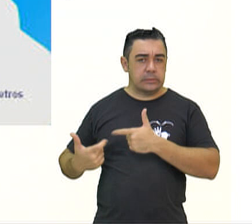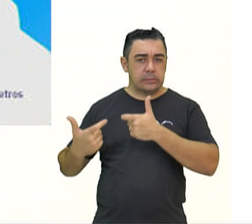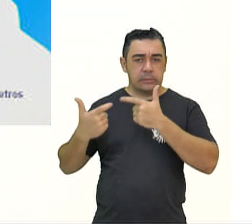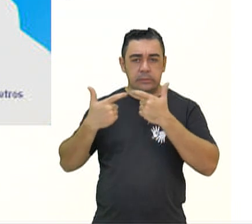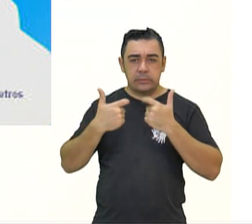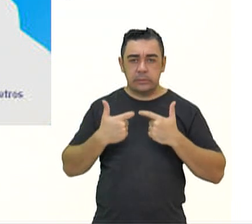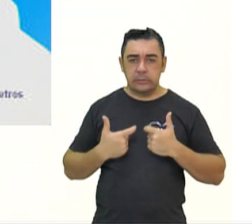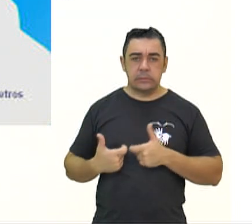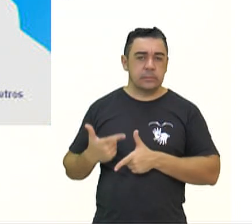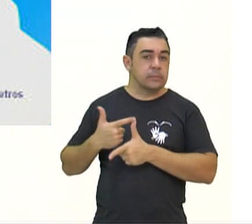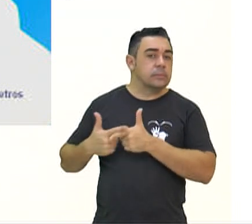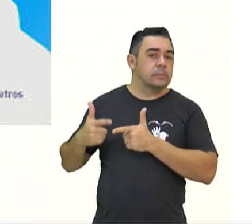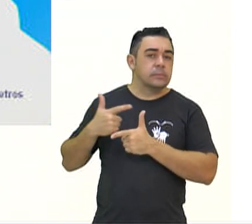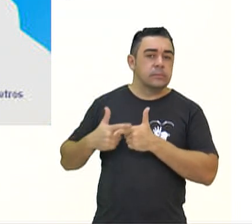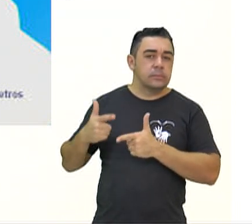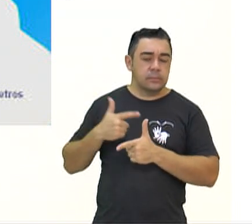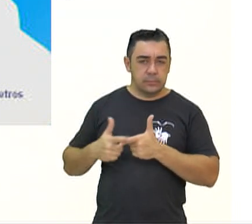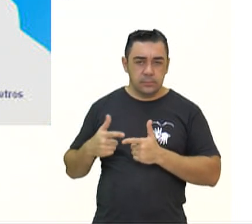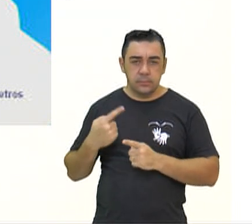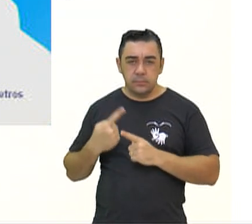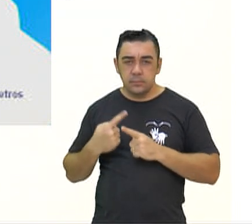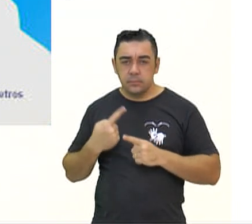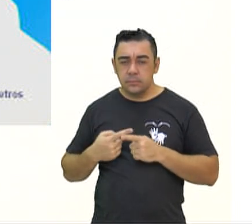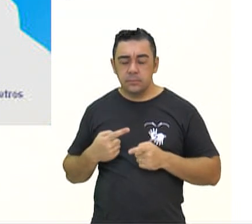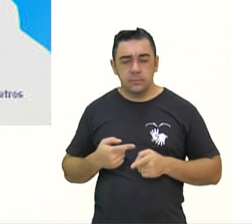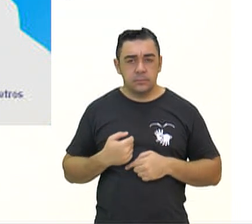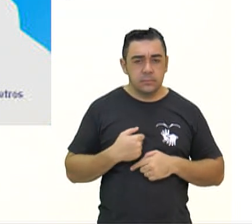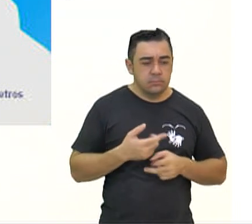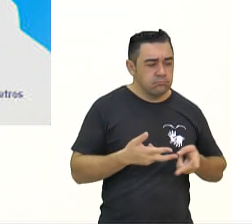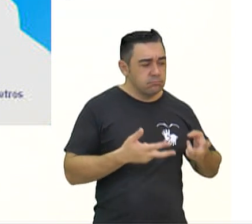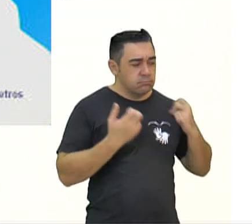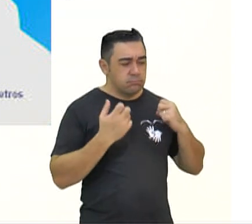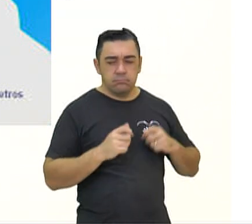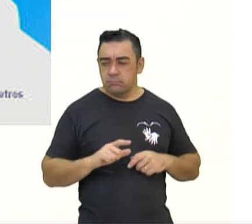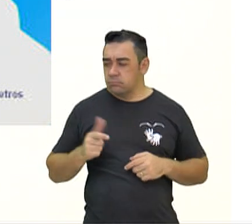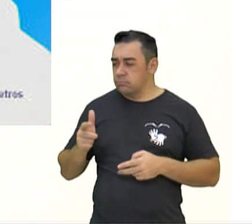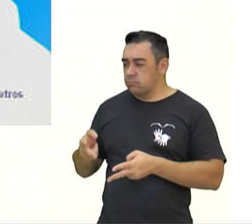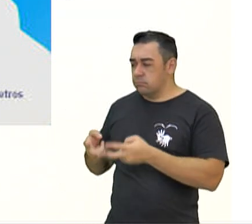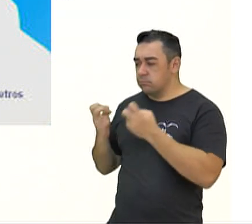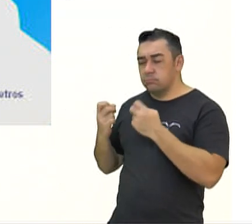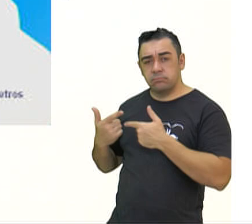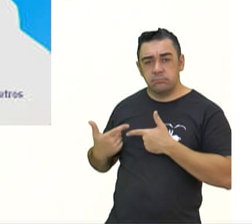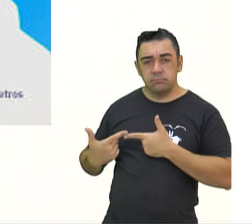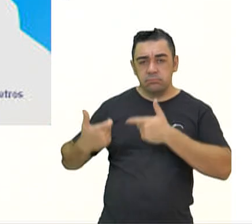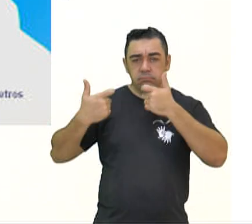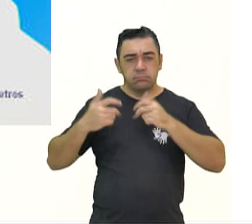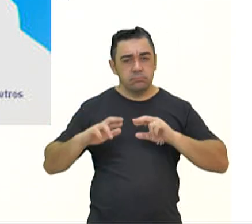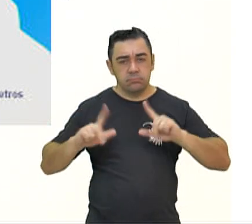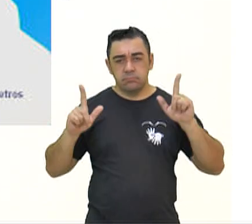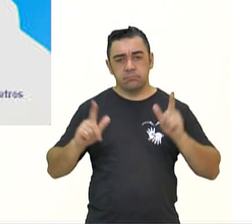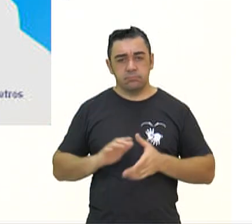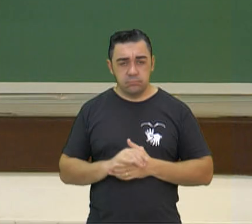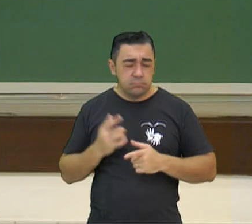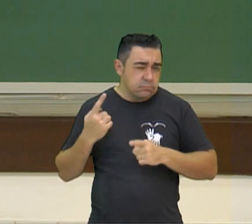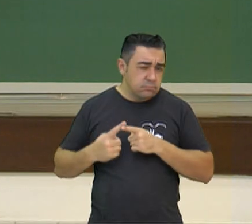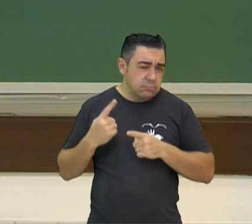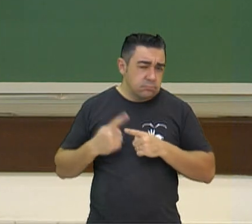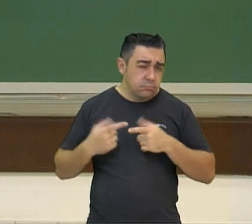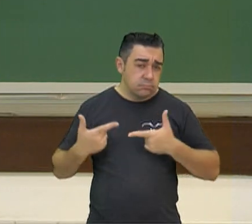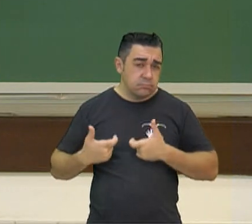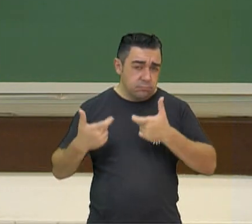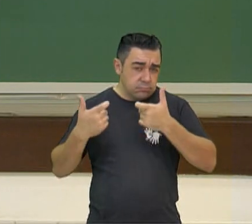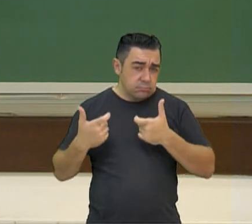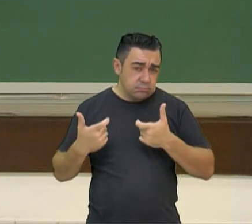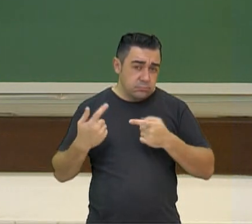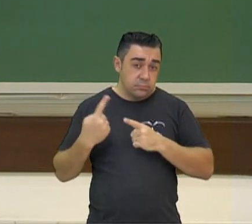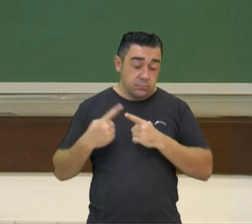conflito, de visões diferentes. Agora, por que tem conflito? Além do interesse